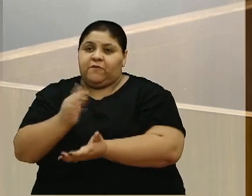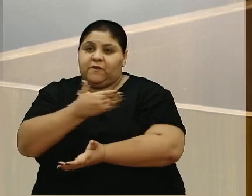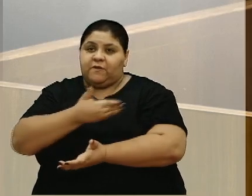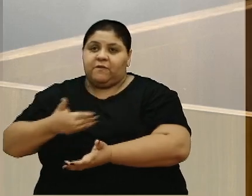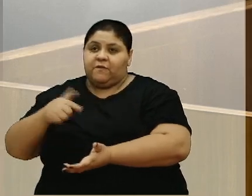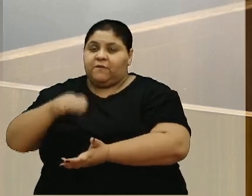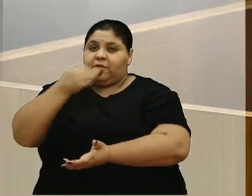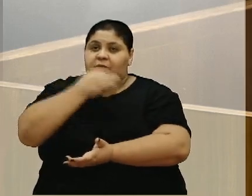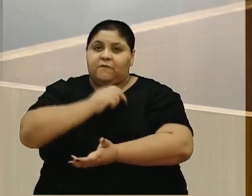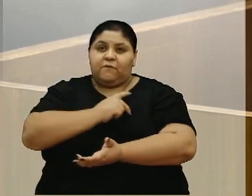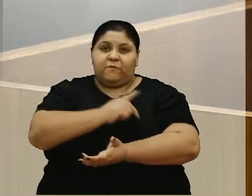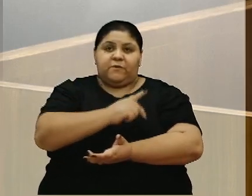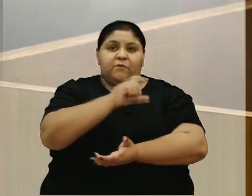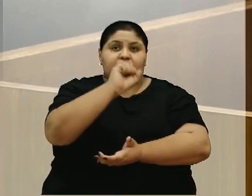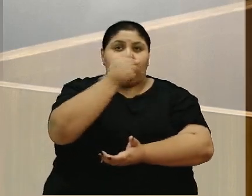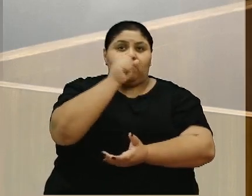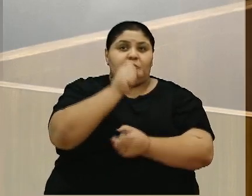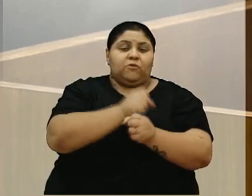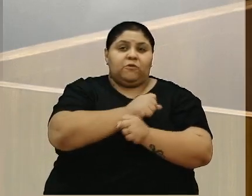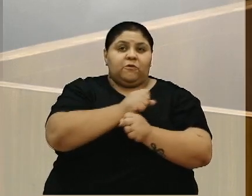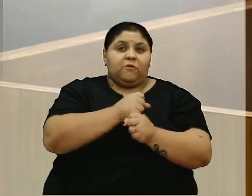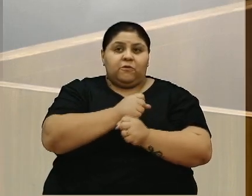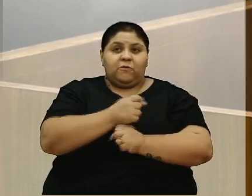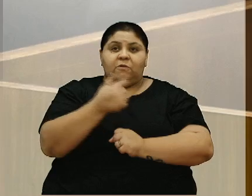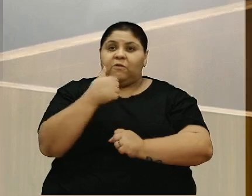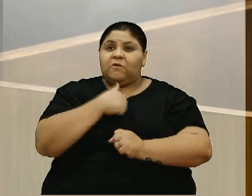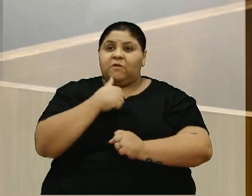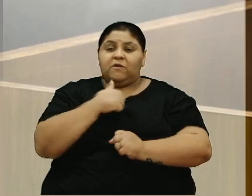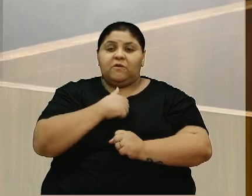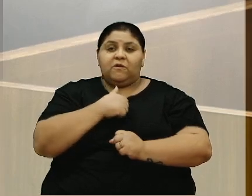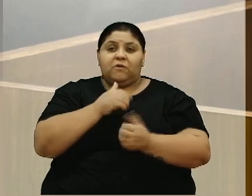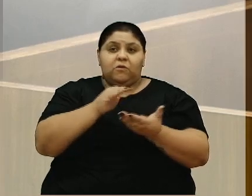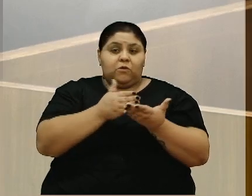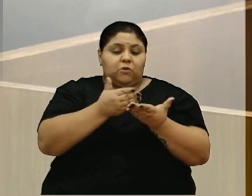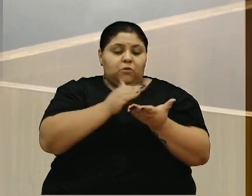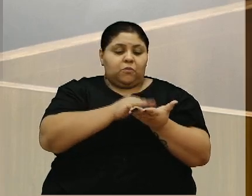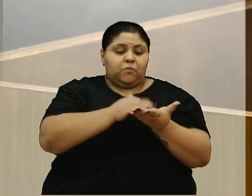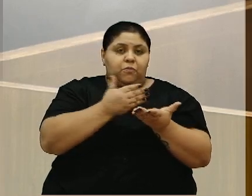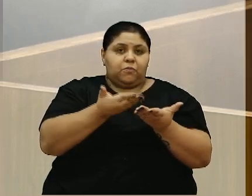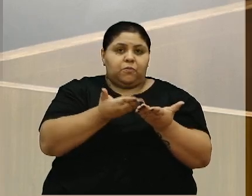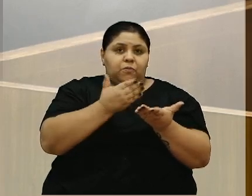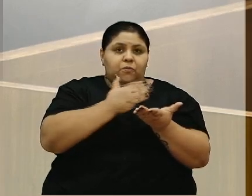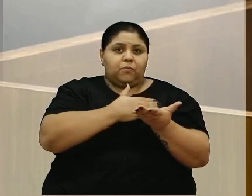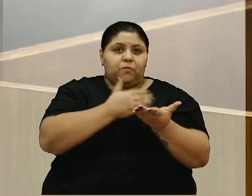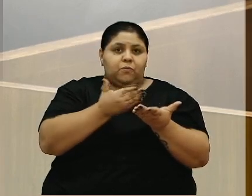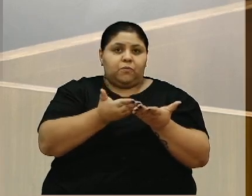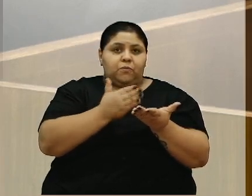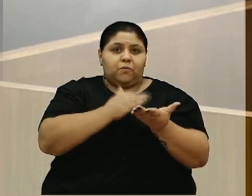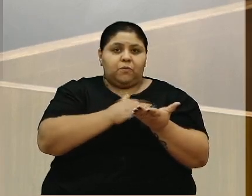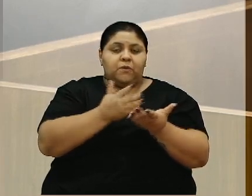eu presidi por 8 anos. E eu tenho uma série de clipagens. E aí eu trago à tona...